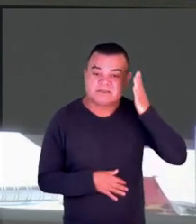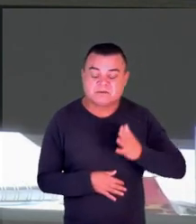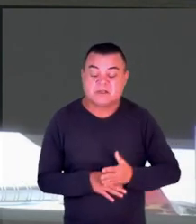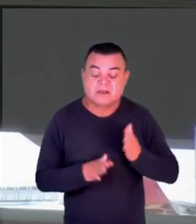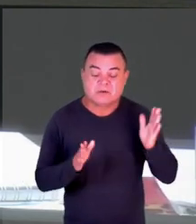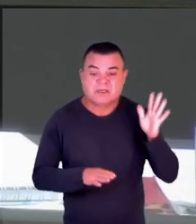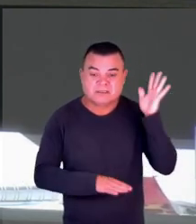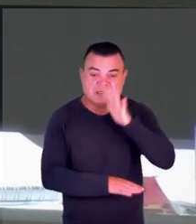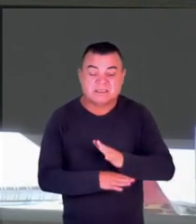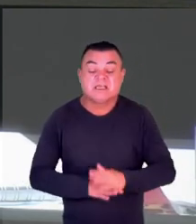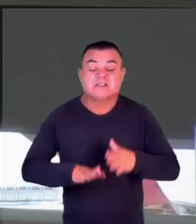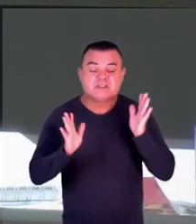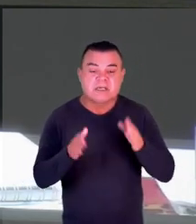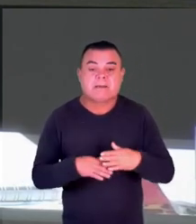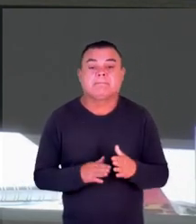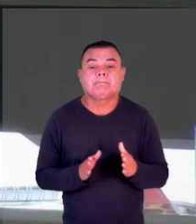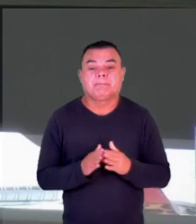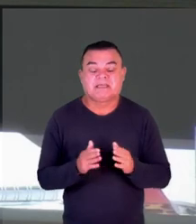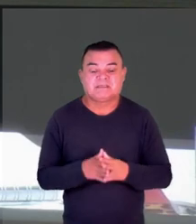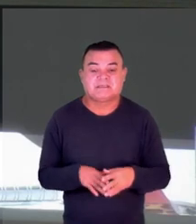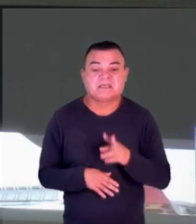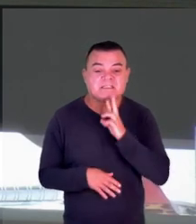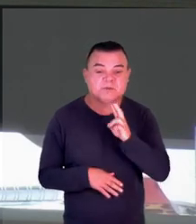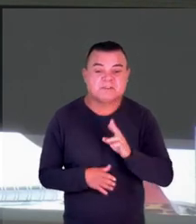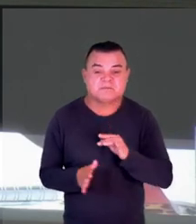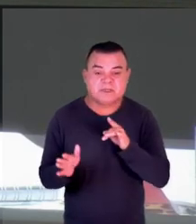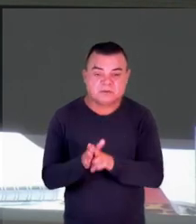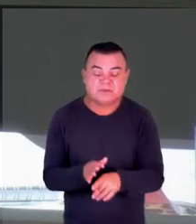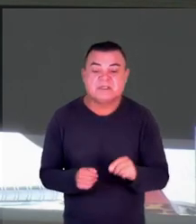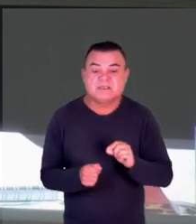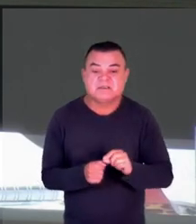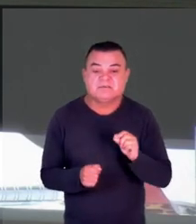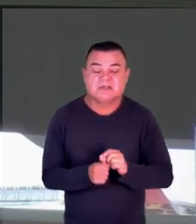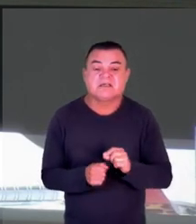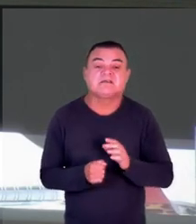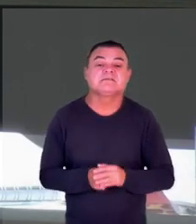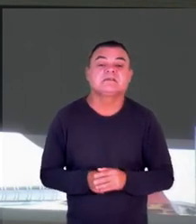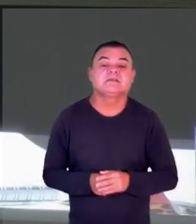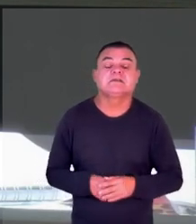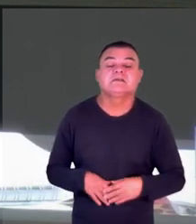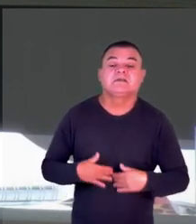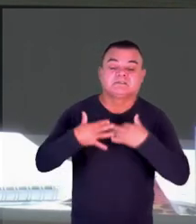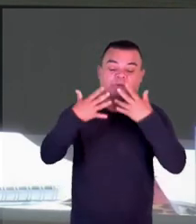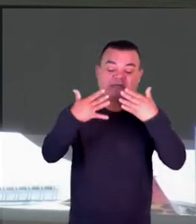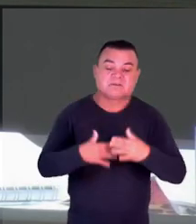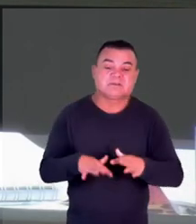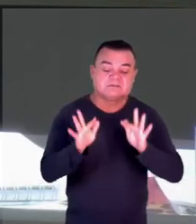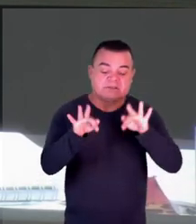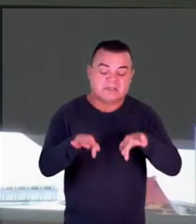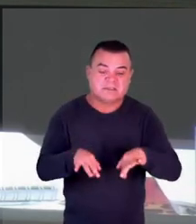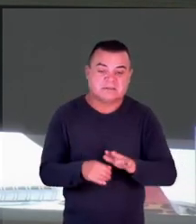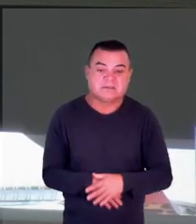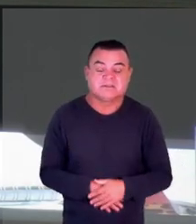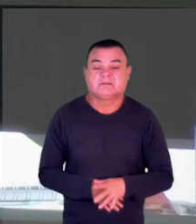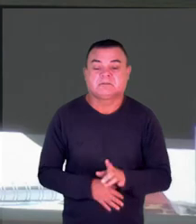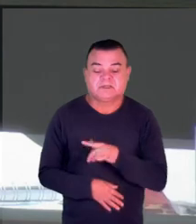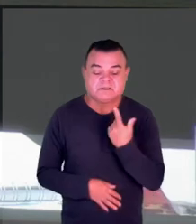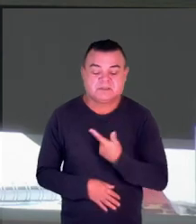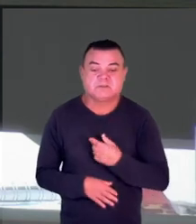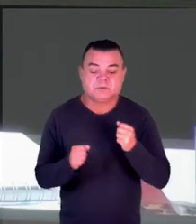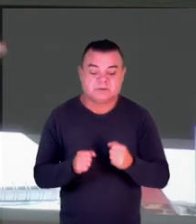peço que respondam as perguntas e Façam as considerações finais pra gente poder